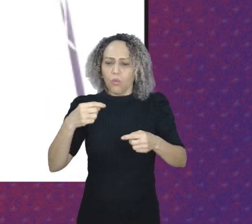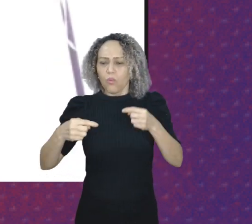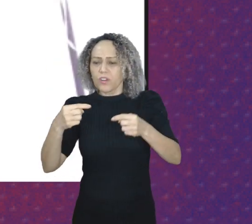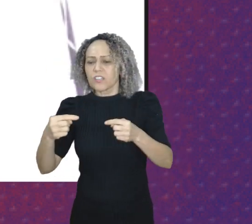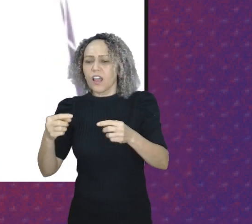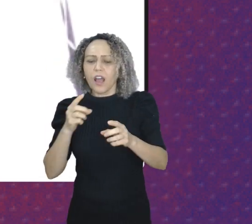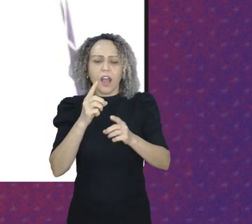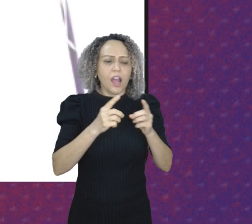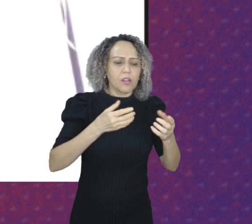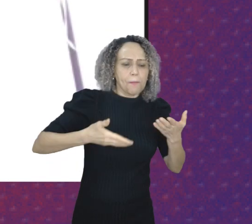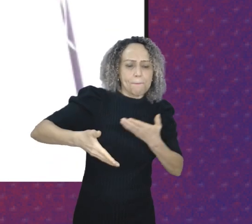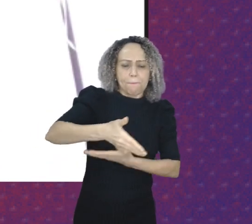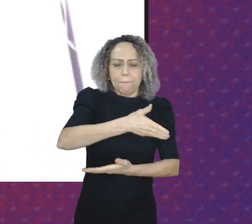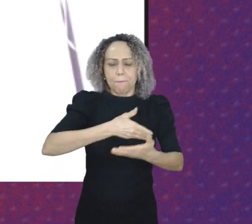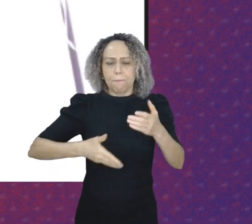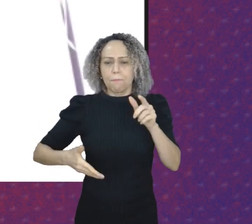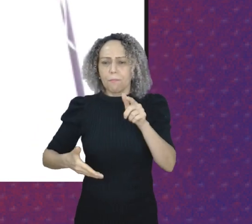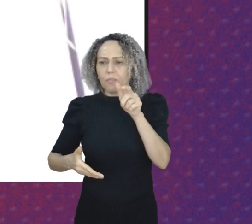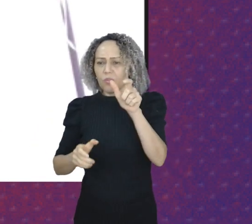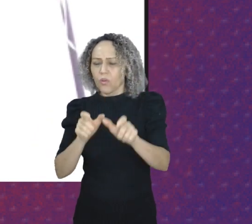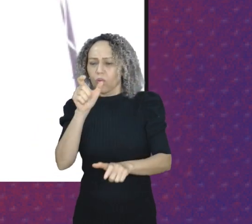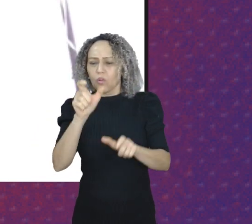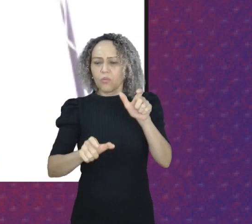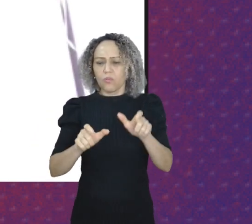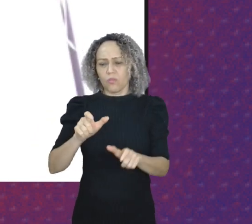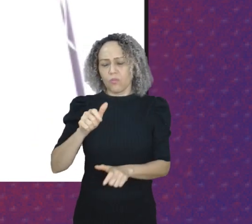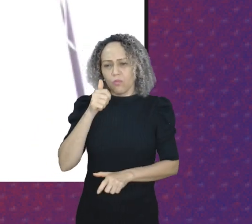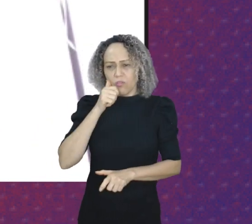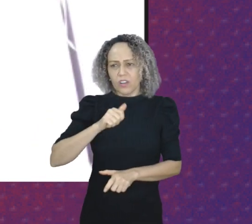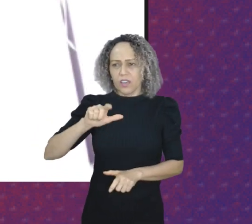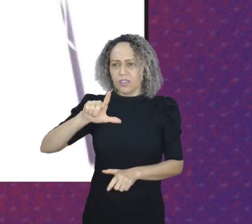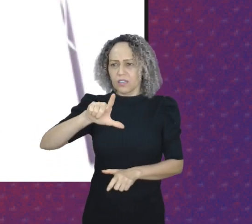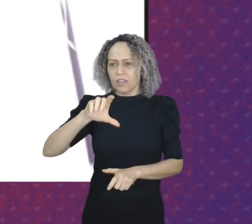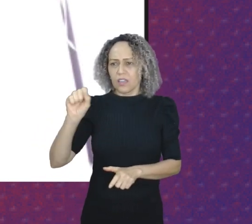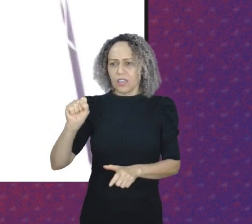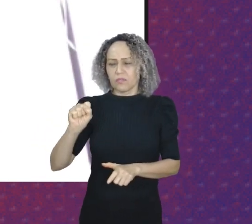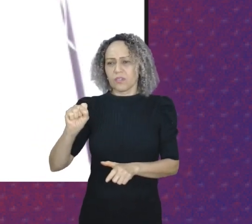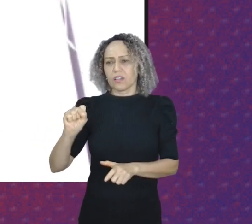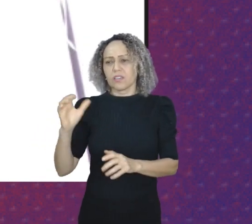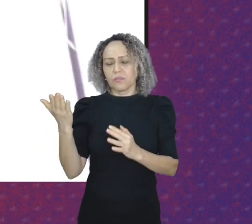mulheres lésbicas e bissexuais que dialoguem